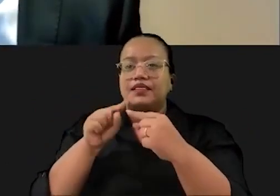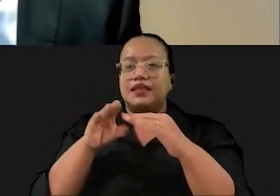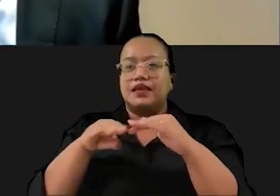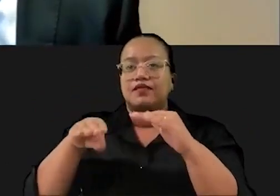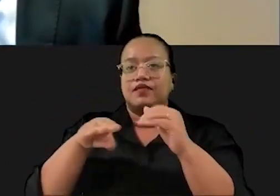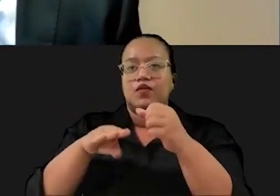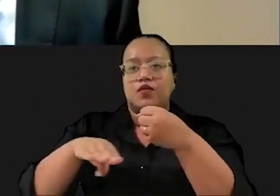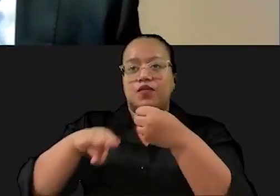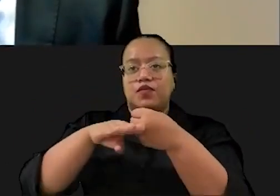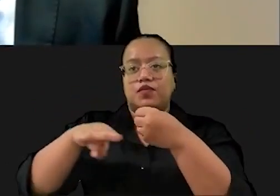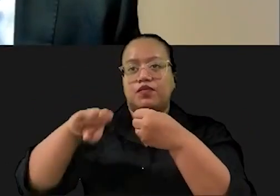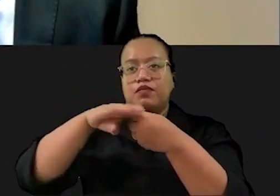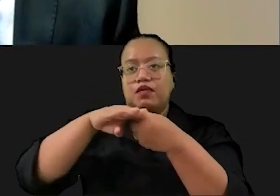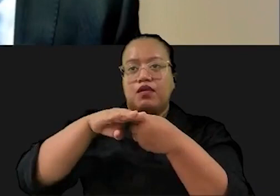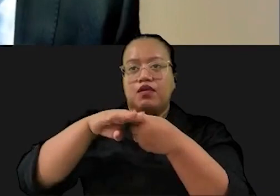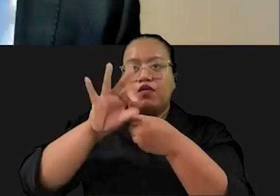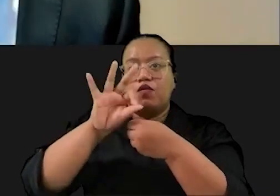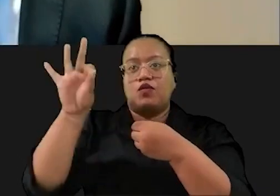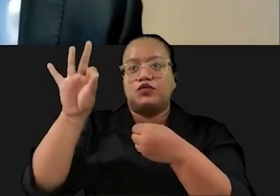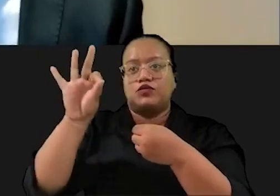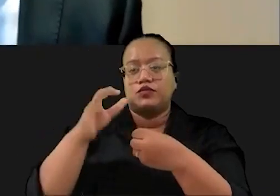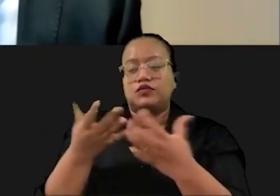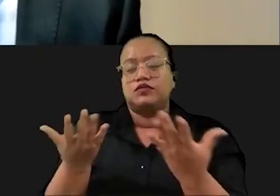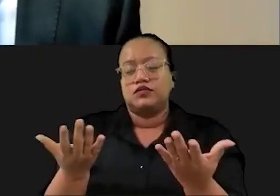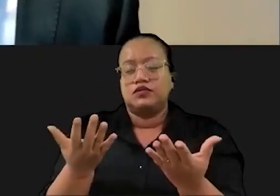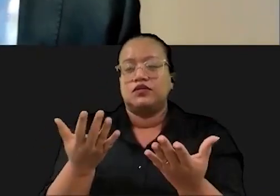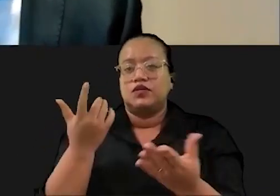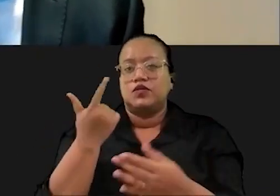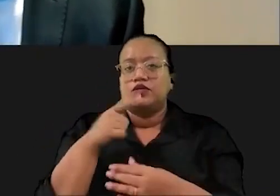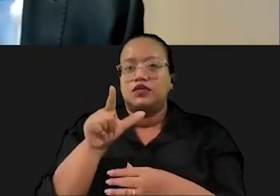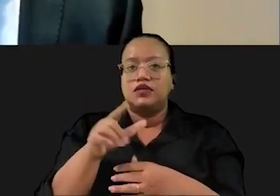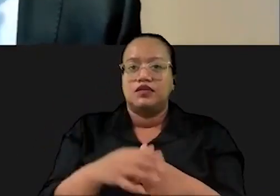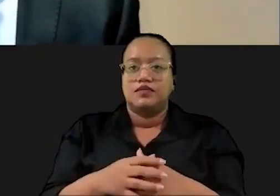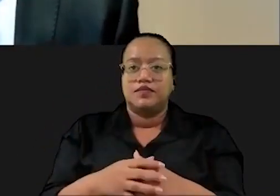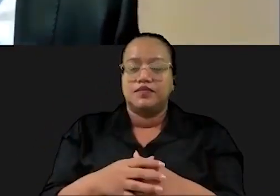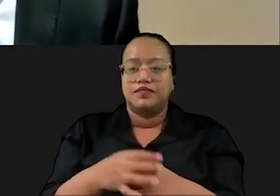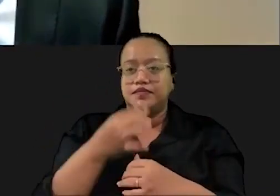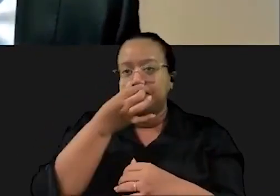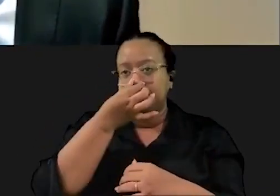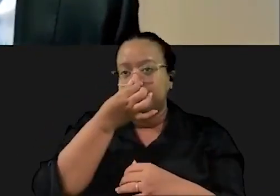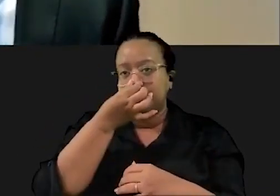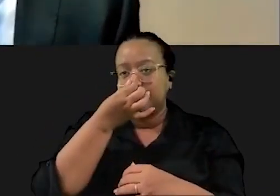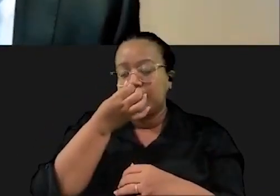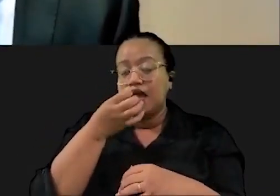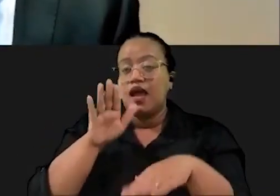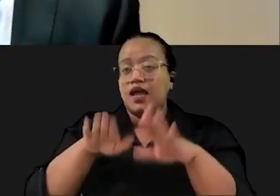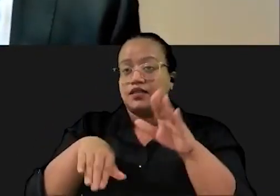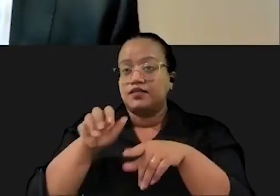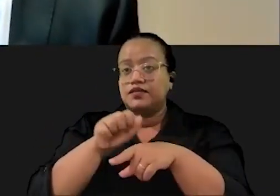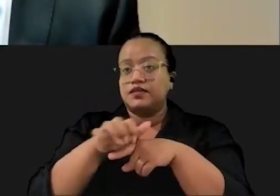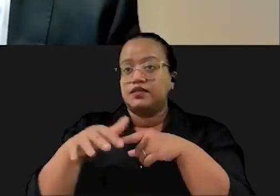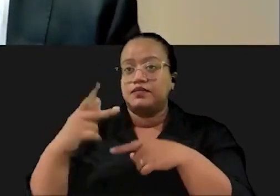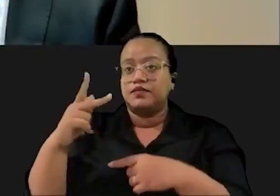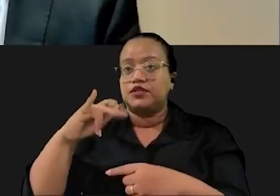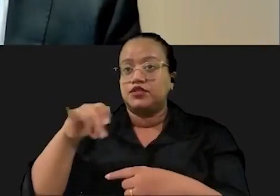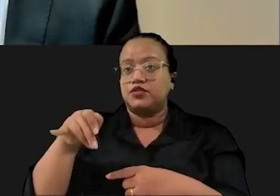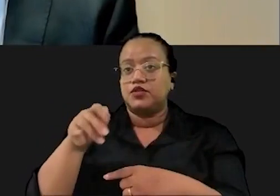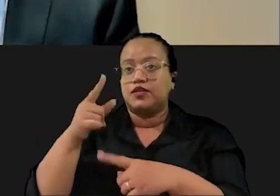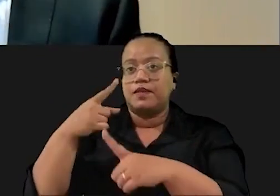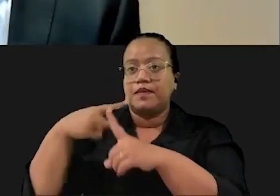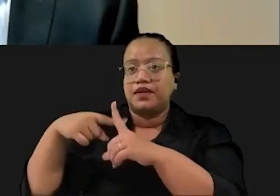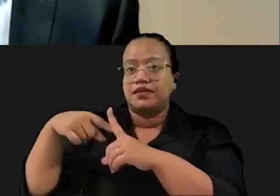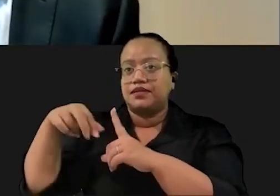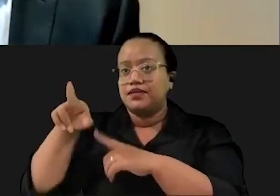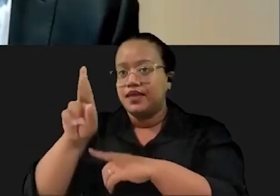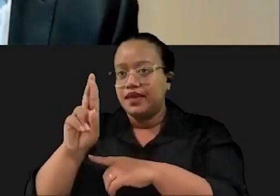acaba utilizando a extensão PJE mais R para suprir essa deficiência do PJE. O próprio PJE deveria ser capaz de evoluir